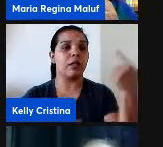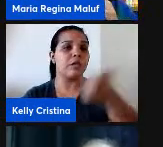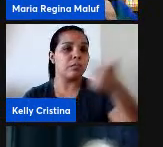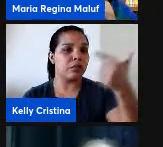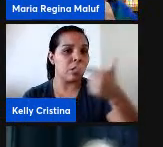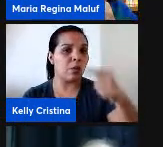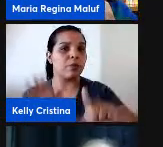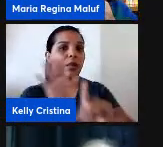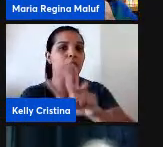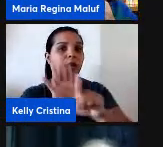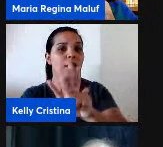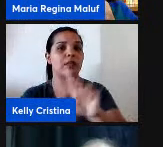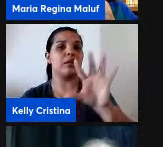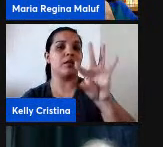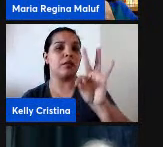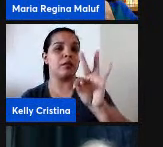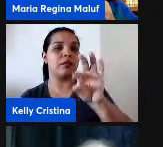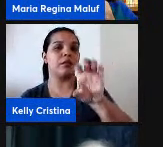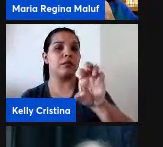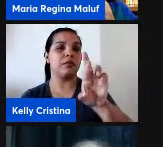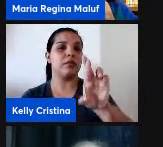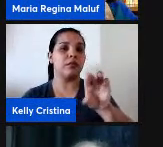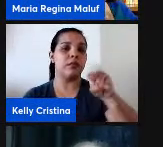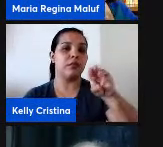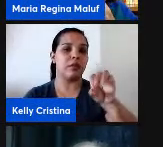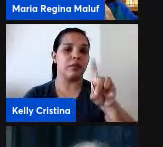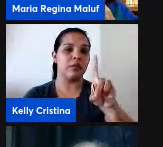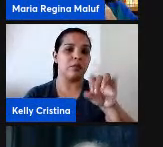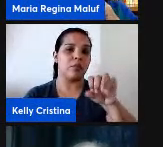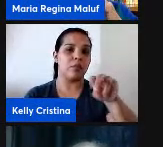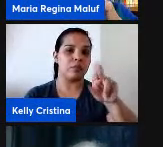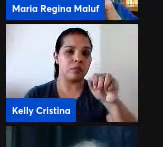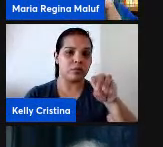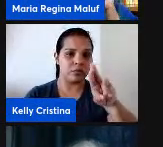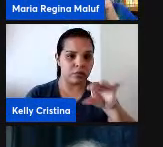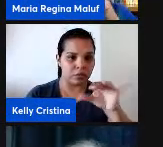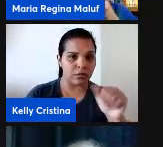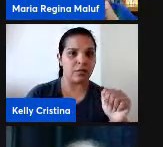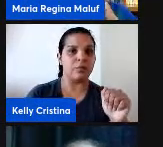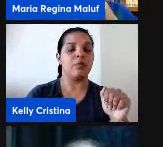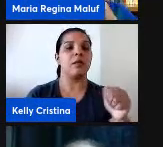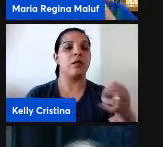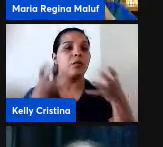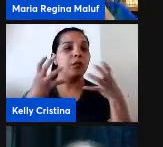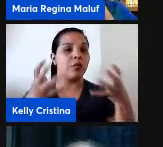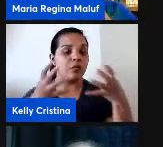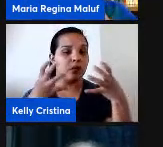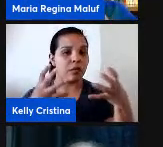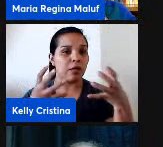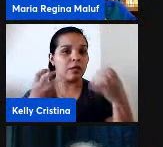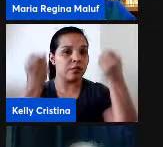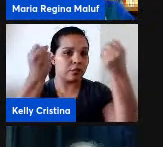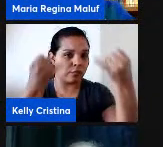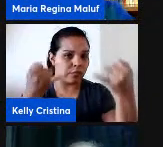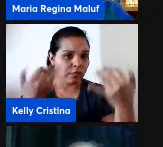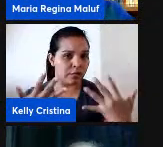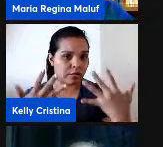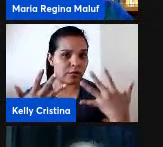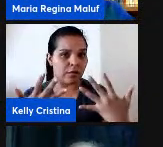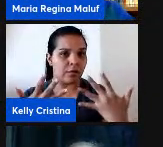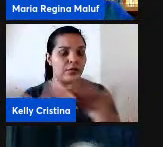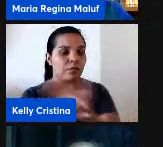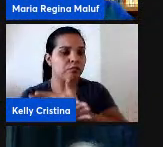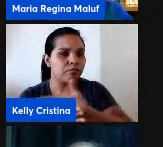da segunda lei da termodinâmica. E o que eu quero, né, aqui extrair dessa